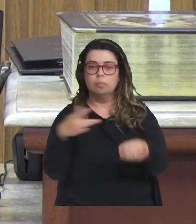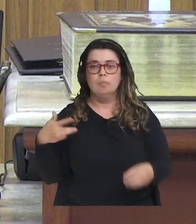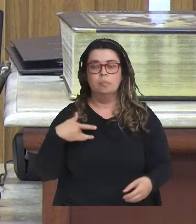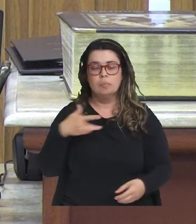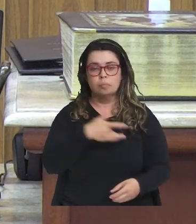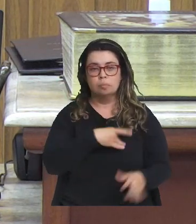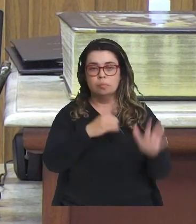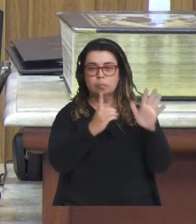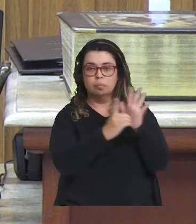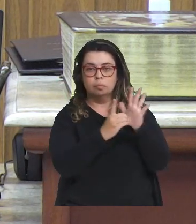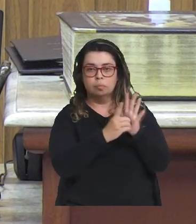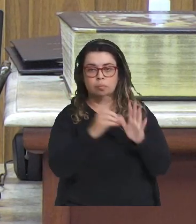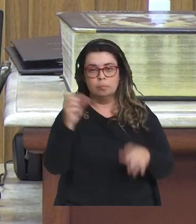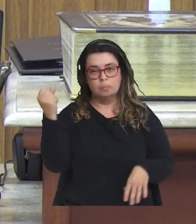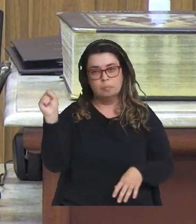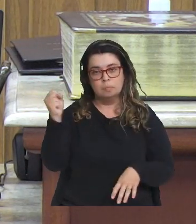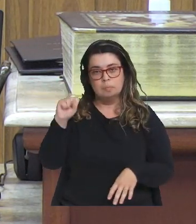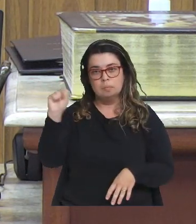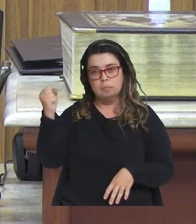número